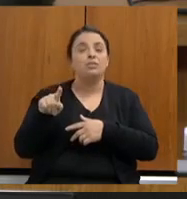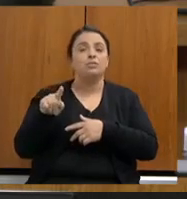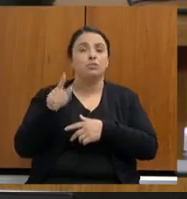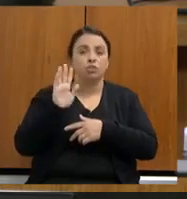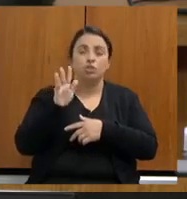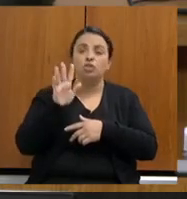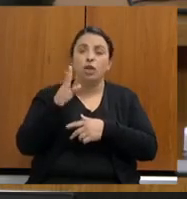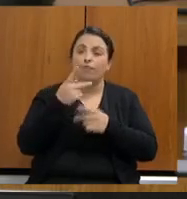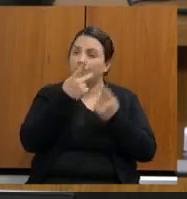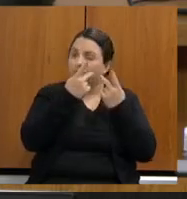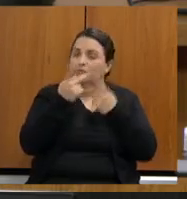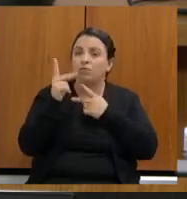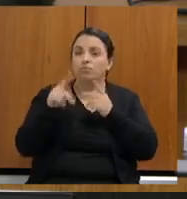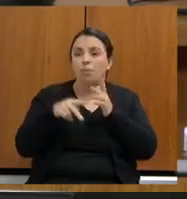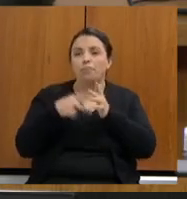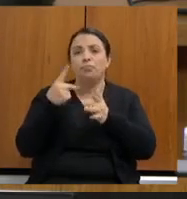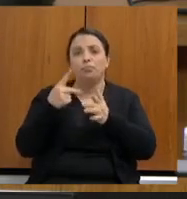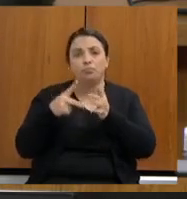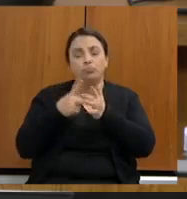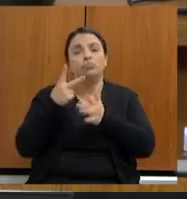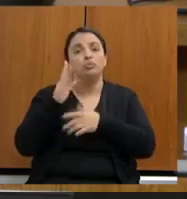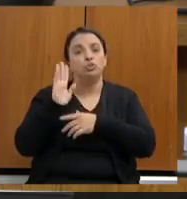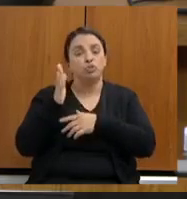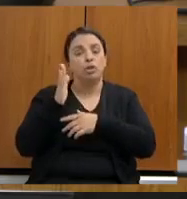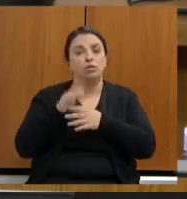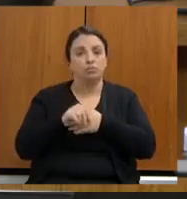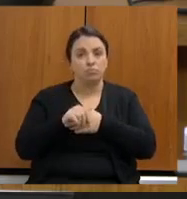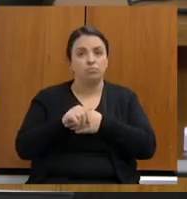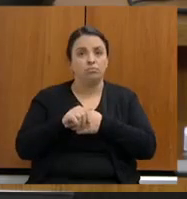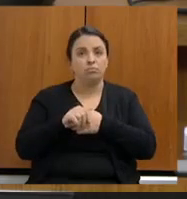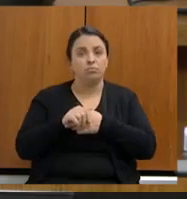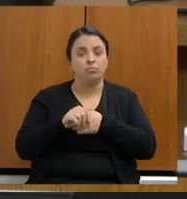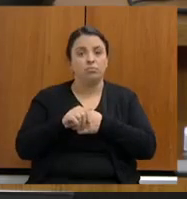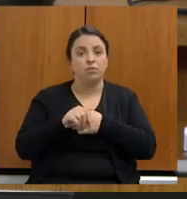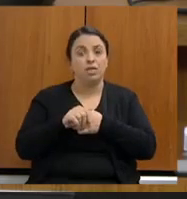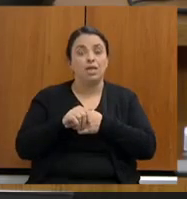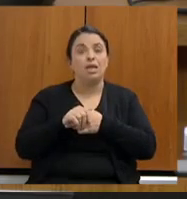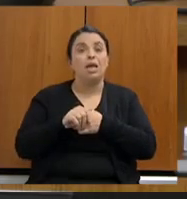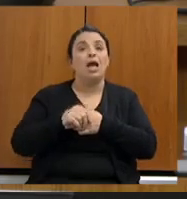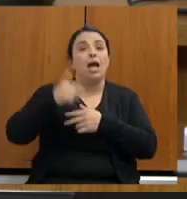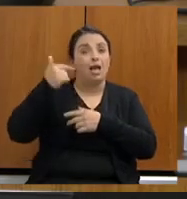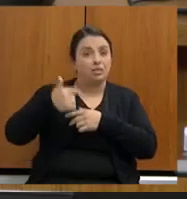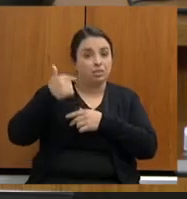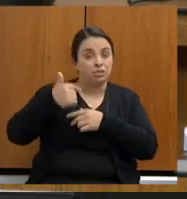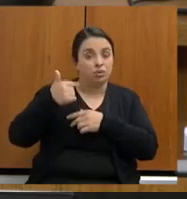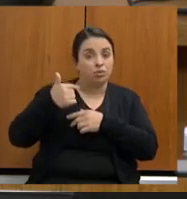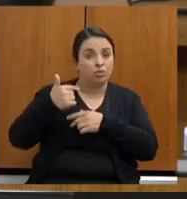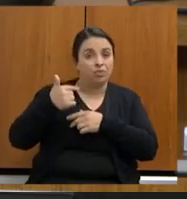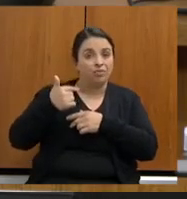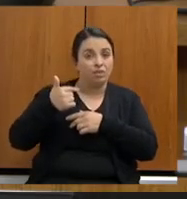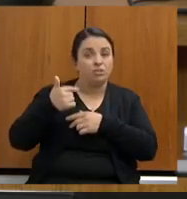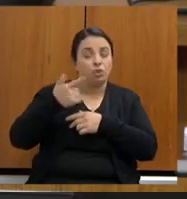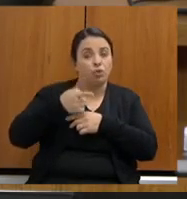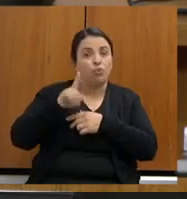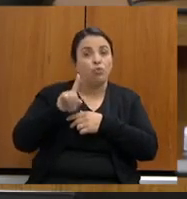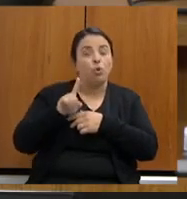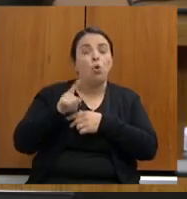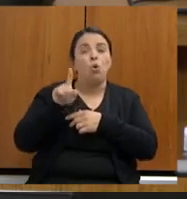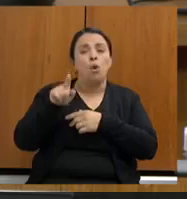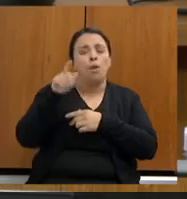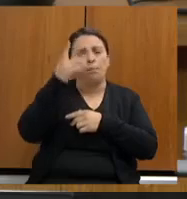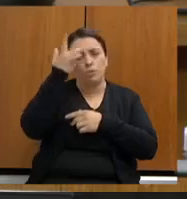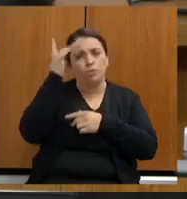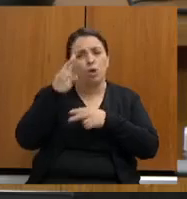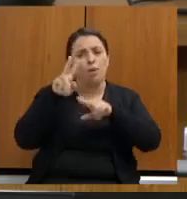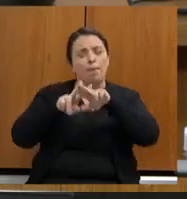vezes a última vez que eu fui é um preso cortou o próprio membro o negócio assim